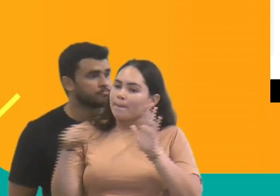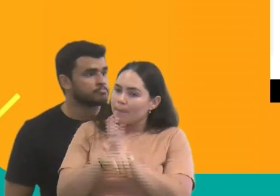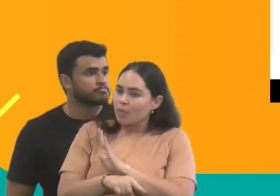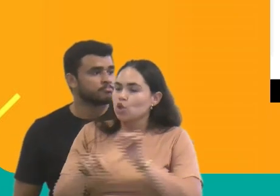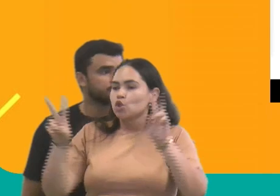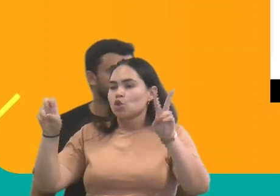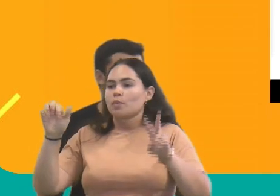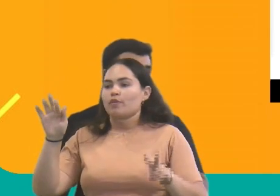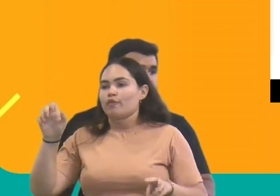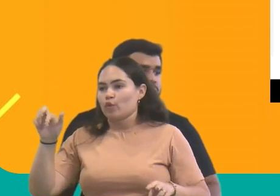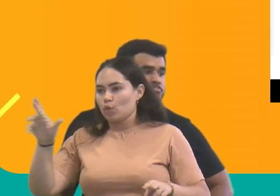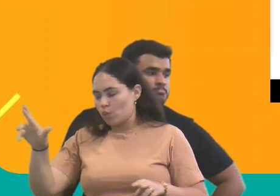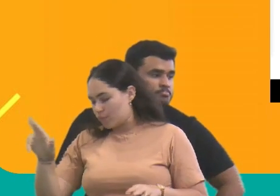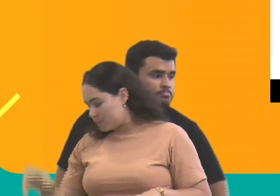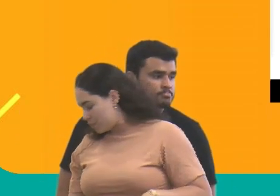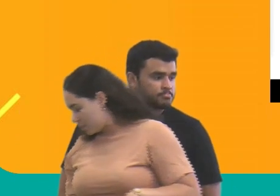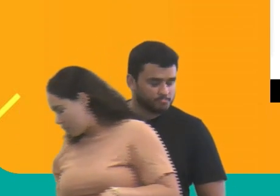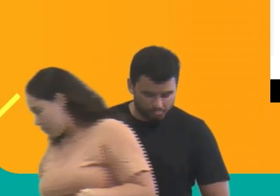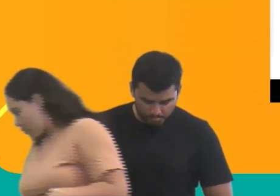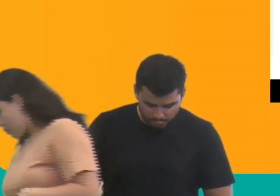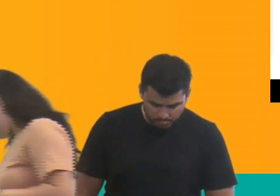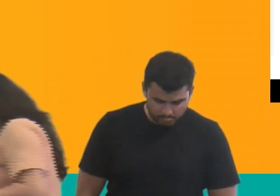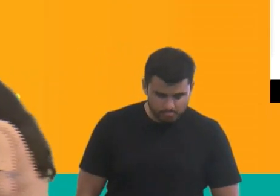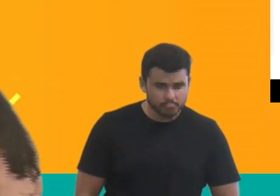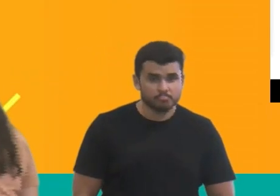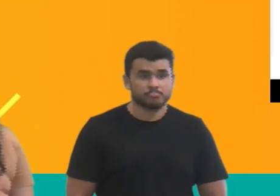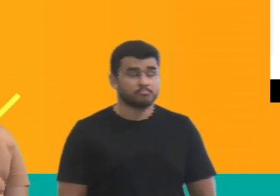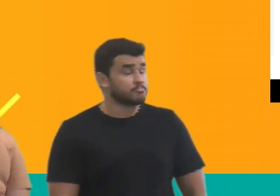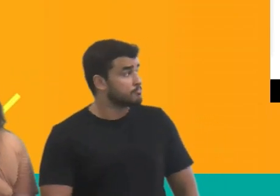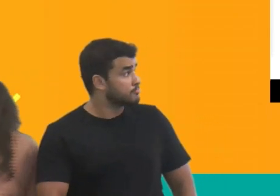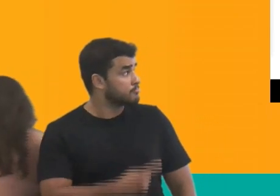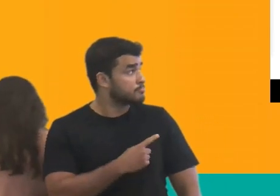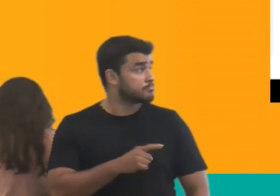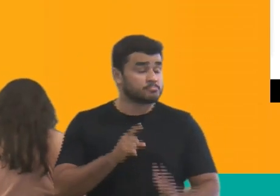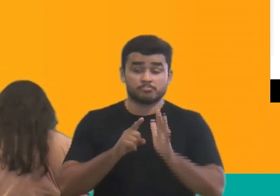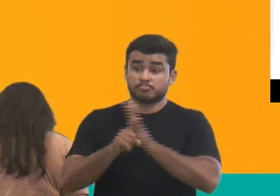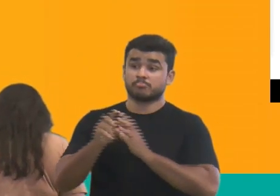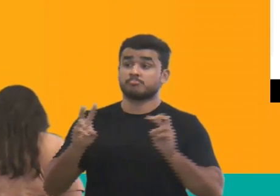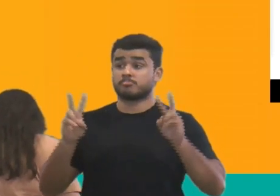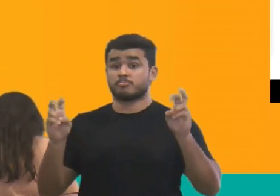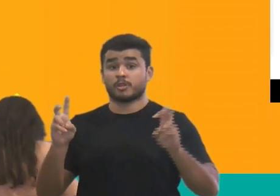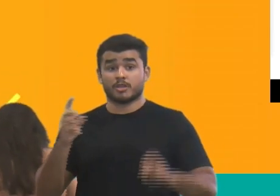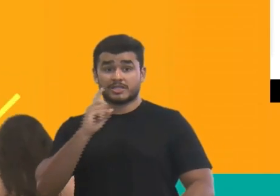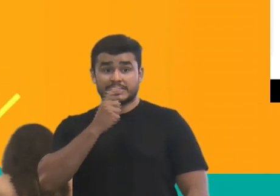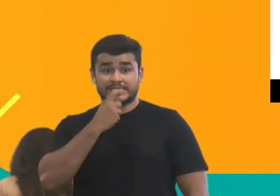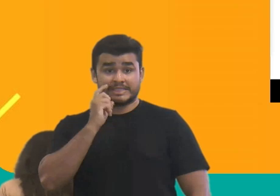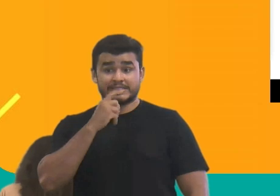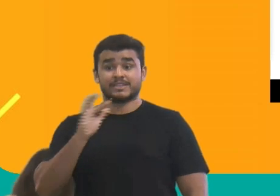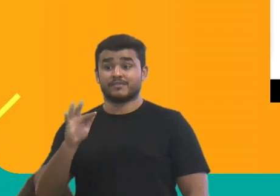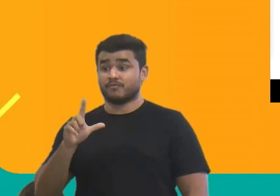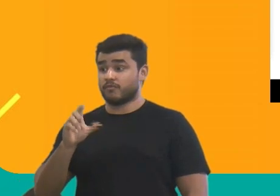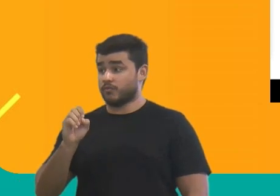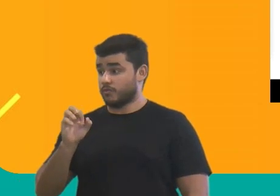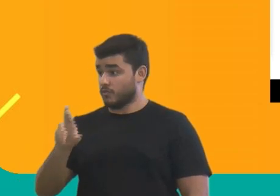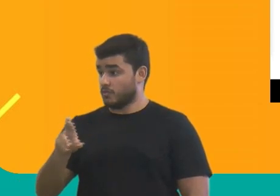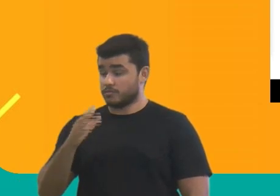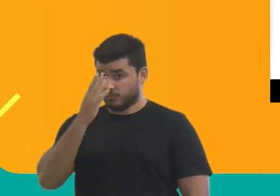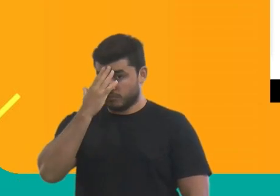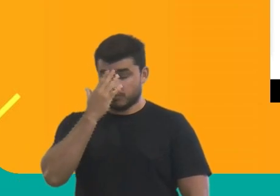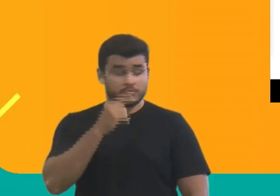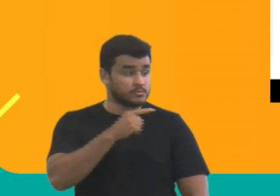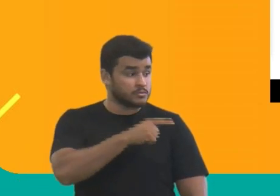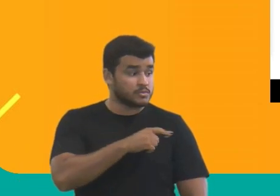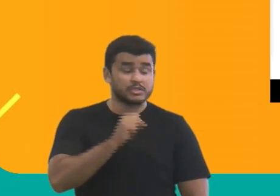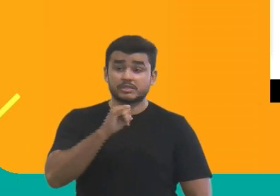sobre o flúor. Mas ele já teve uma outra questão que ele falava exatamente sobre a questão dentária. Se o item fosse para os